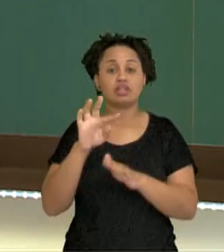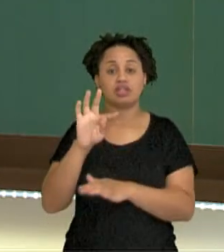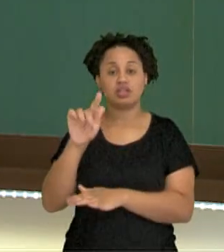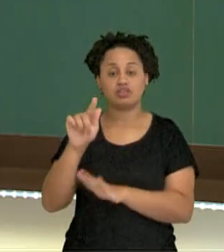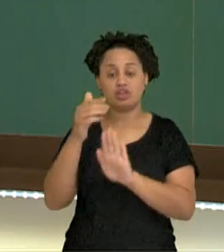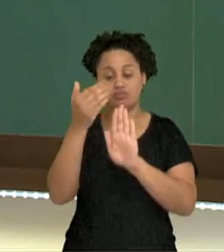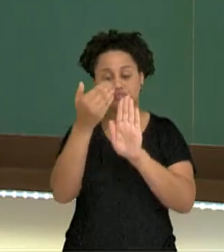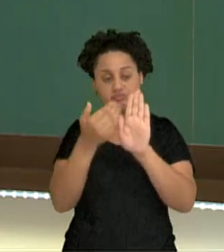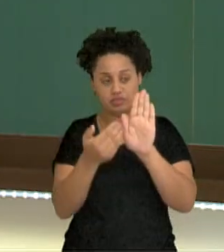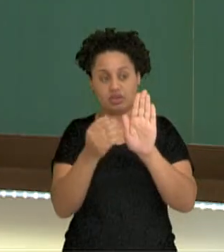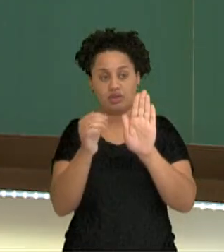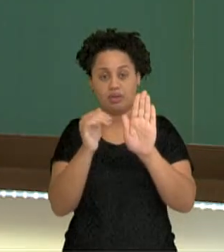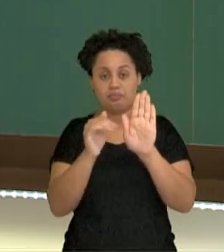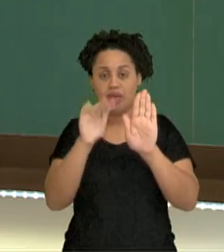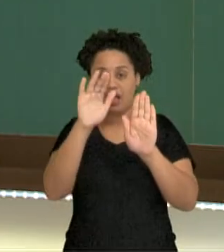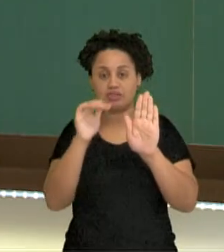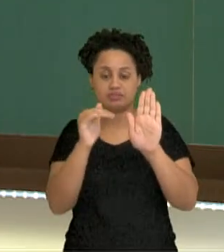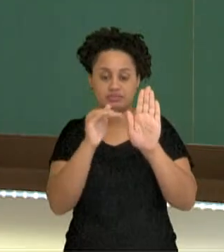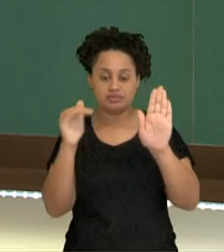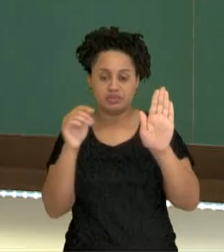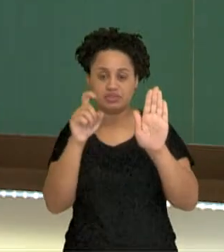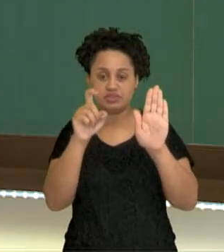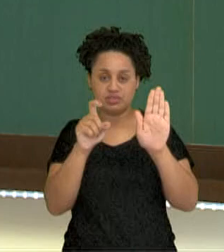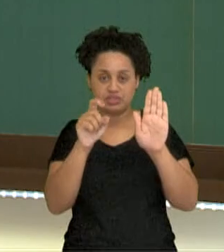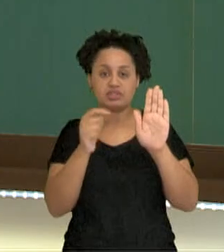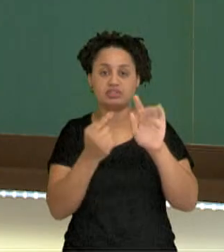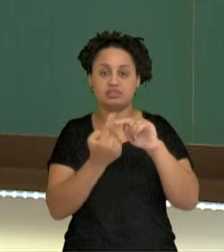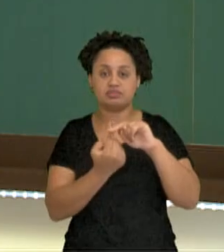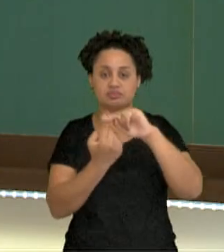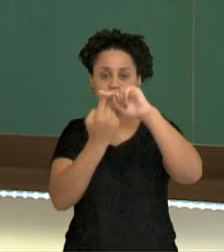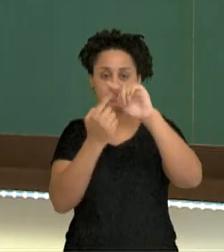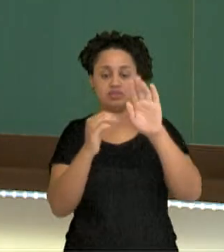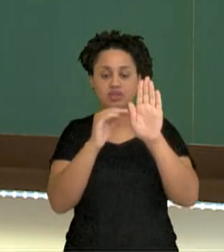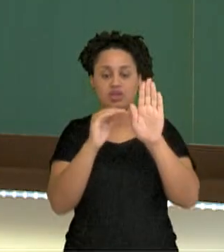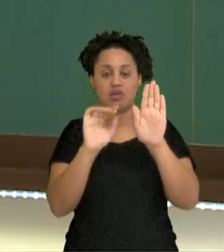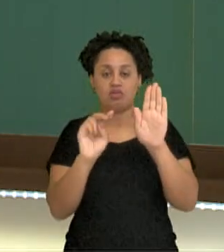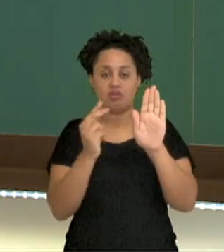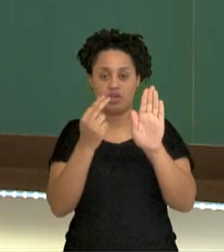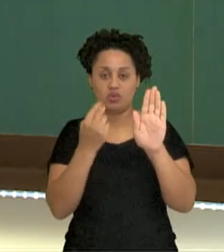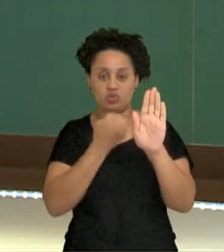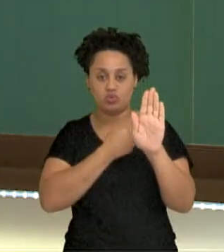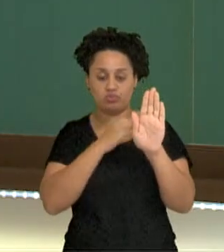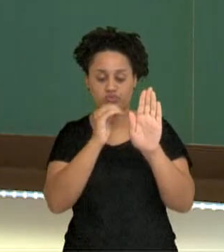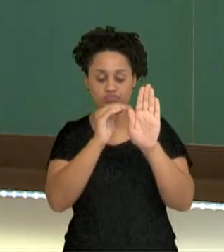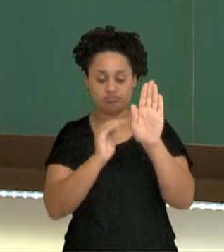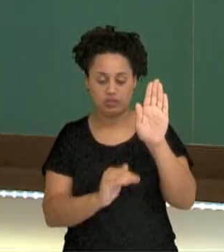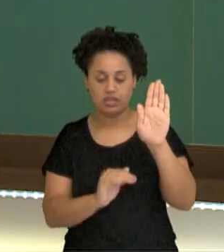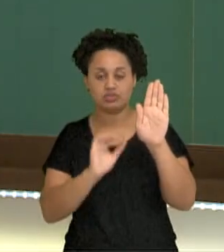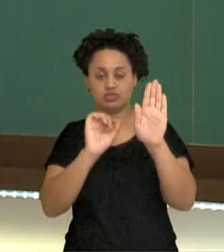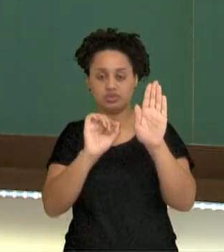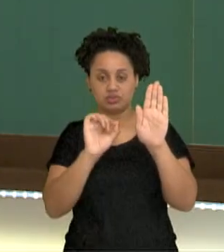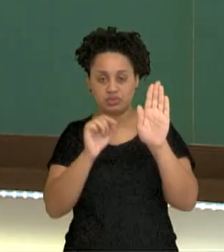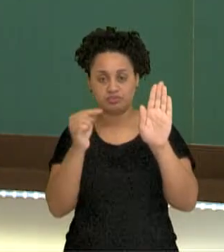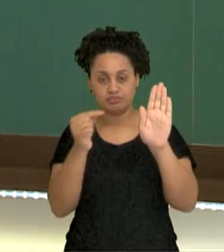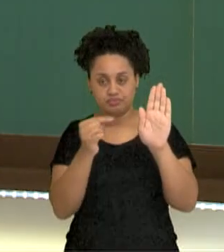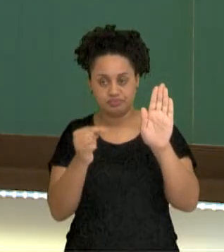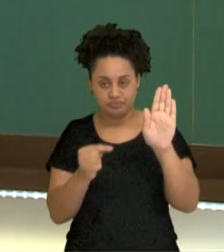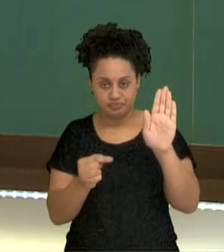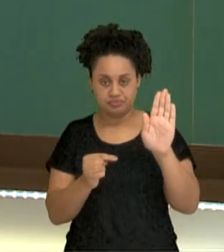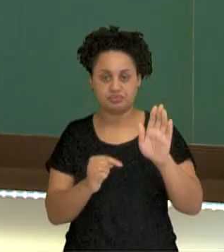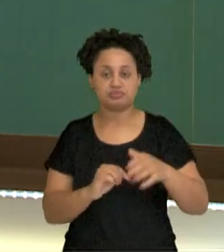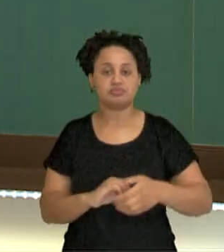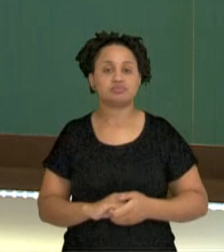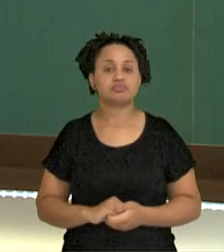que estão acima do eixo X são positivos e os valores que estão abaixo desse eixo são